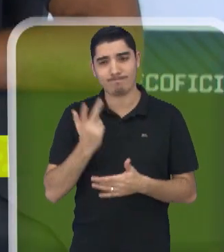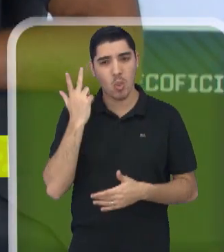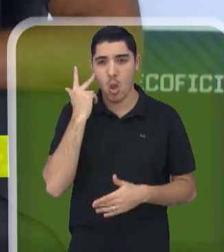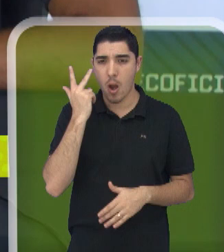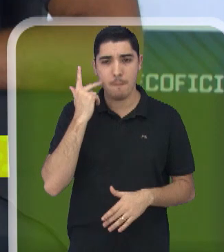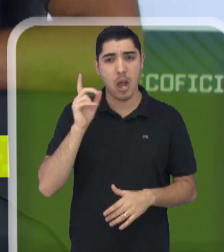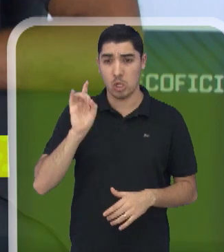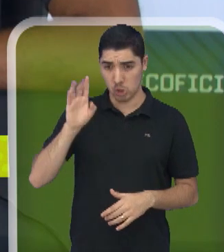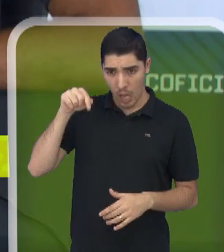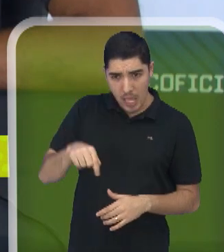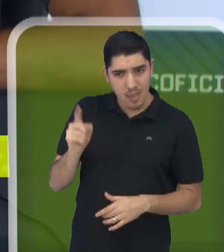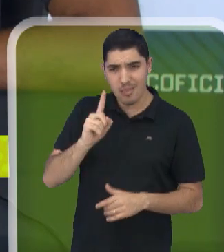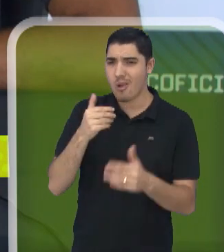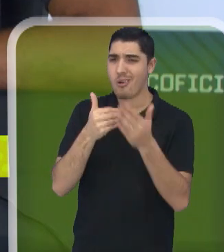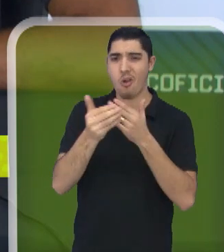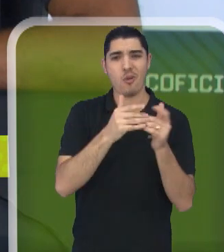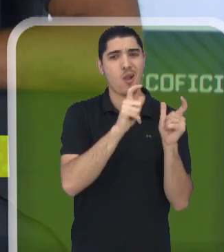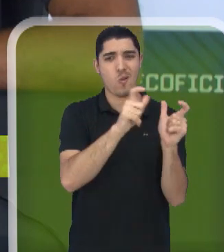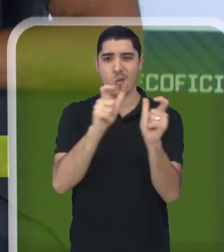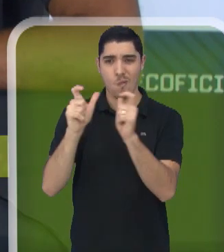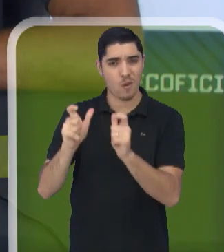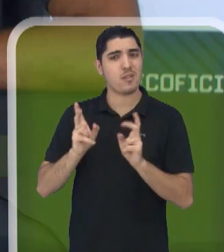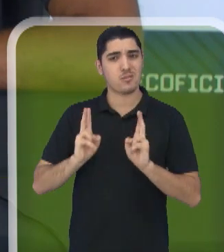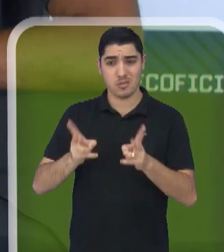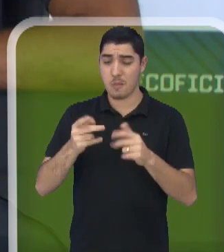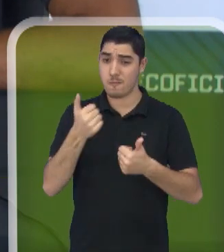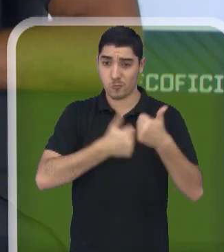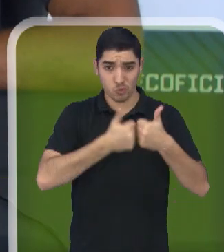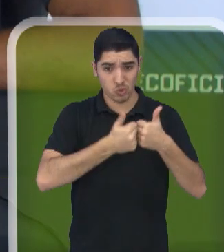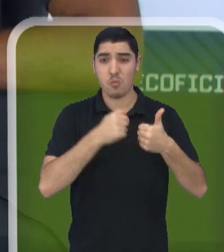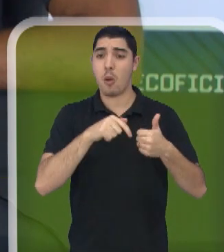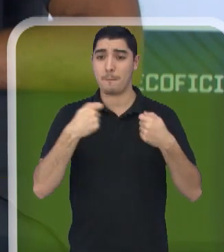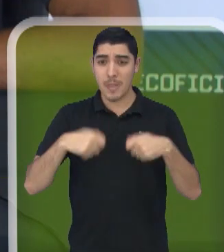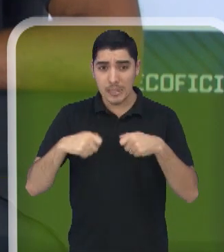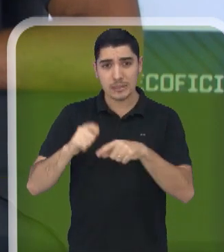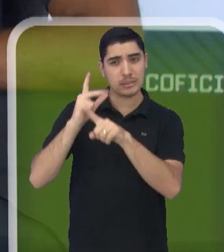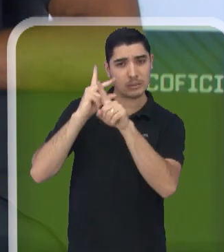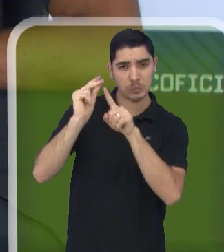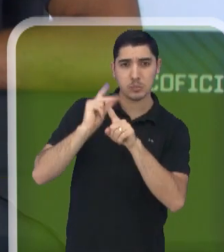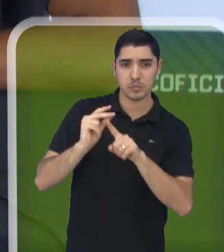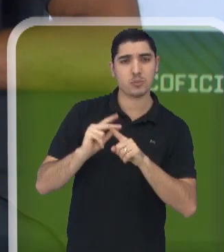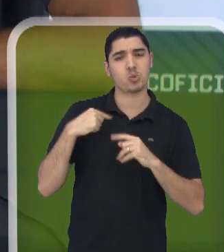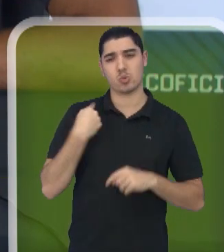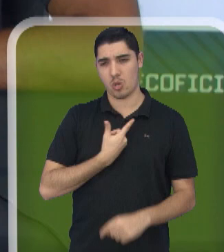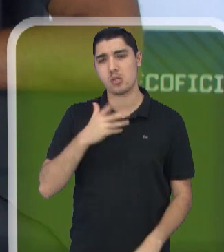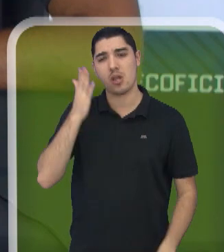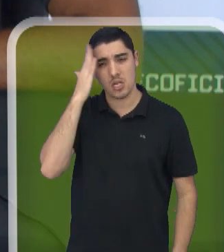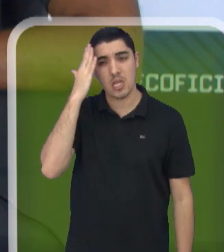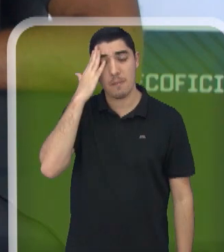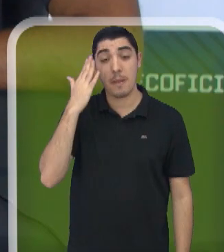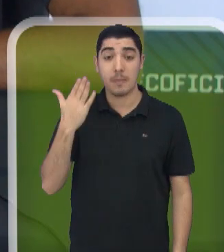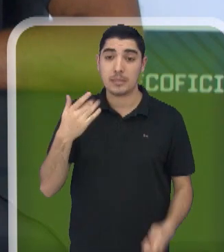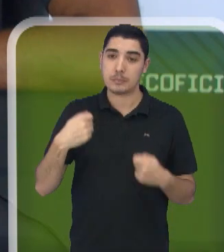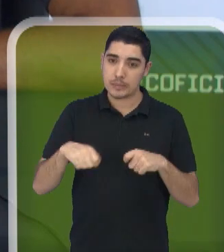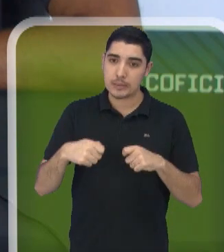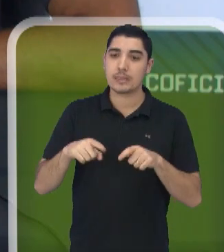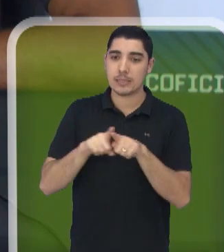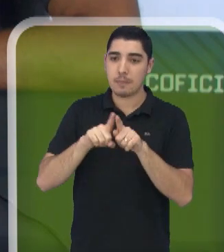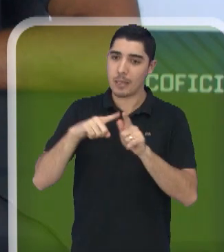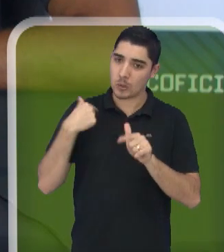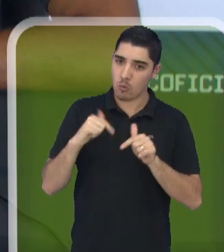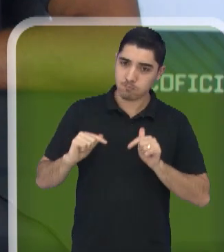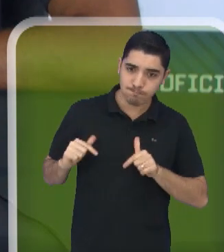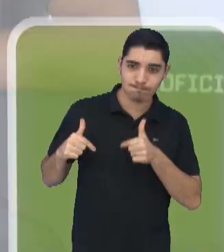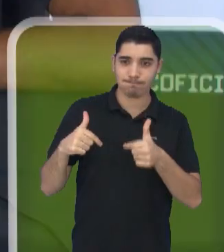só aqui, em qualquer lugar, cobrança de resultado. A gente sabe que o futebol é resultado, a gente sabe disso, mas a gente grita no desempenho também, que o desempenho nos